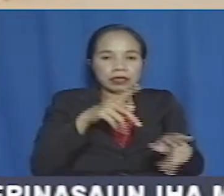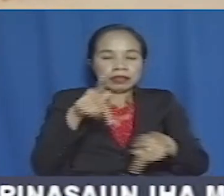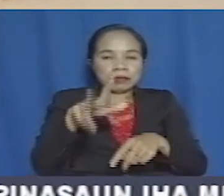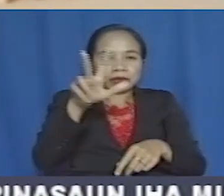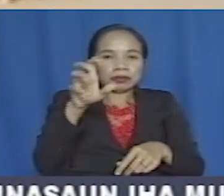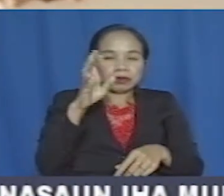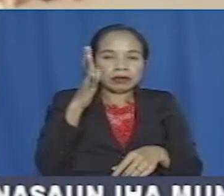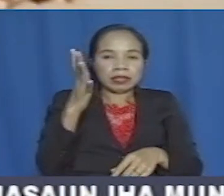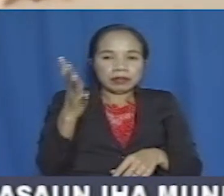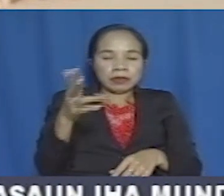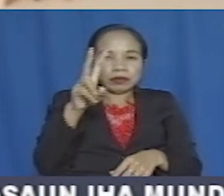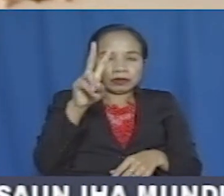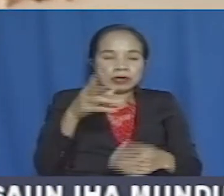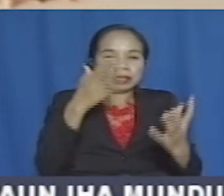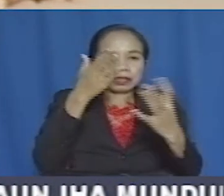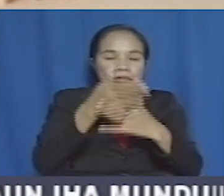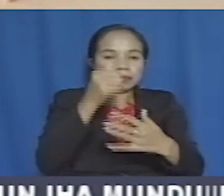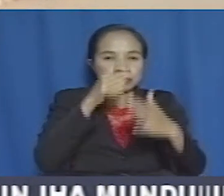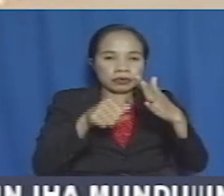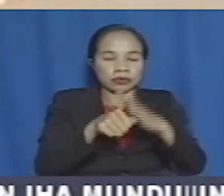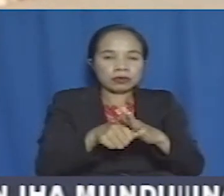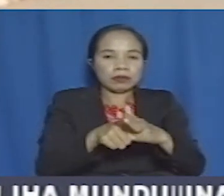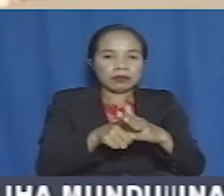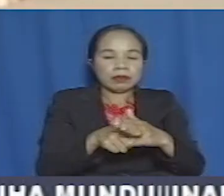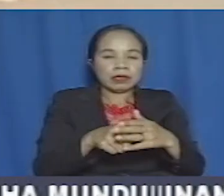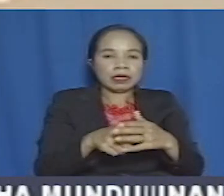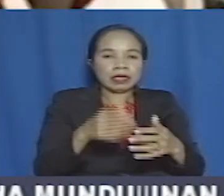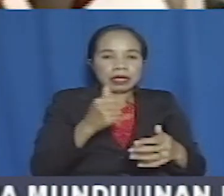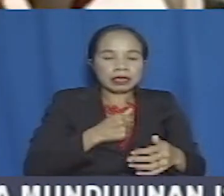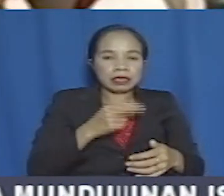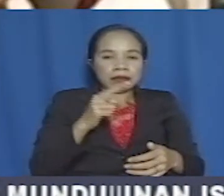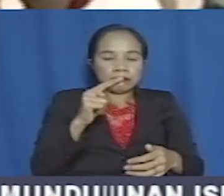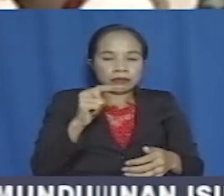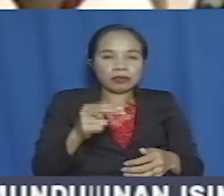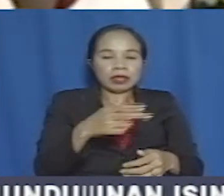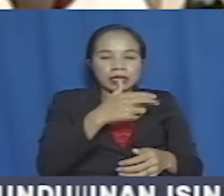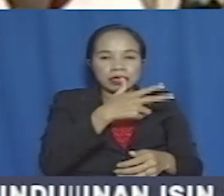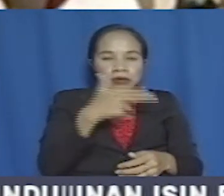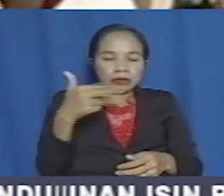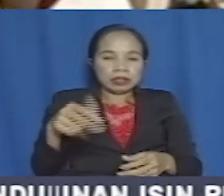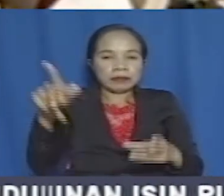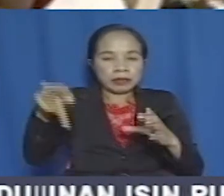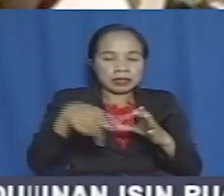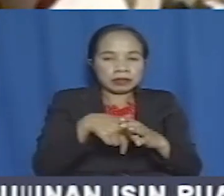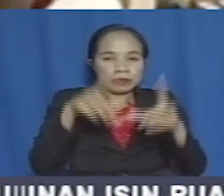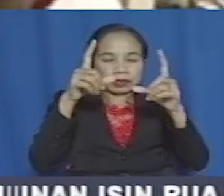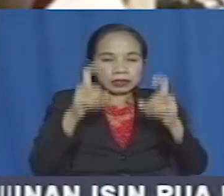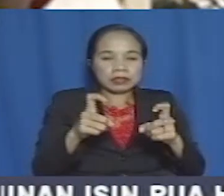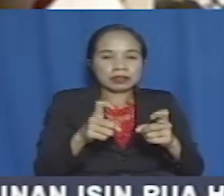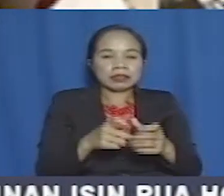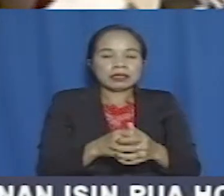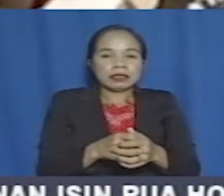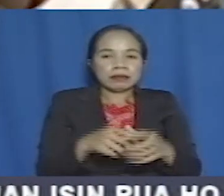Atustolo, Limanulo Resin Rua, Matama ilegalmente ba território Atambua, Indonésia, onde participa e ha exame sa